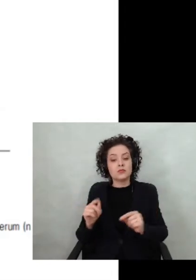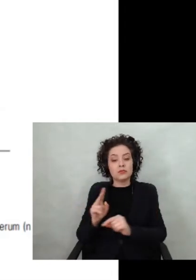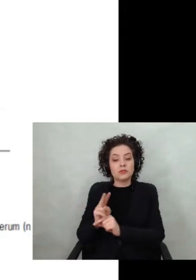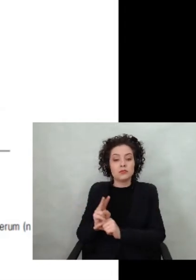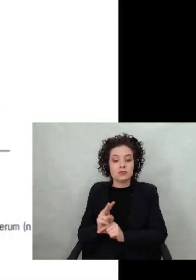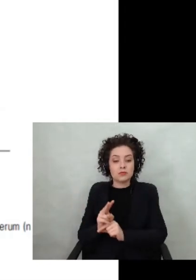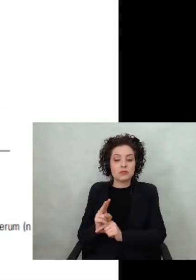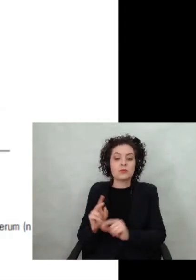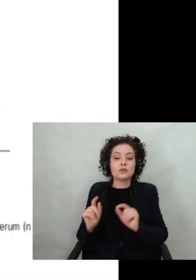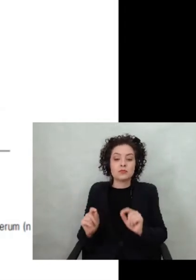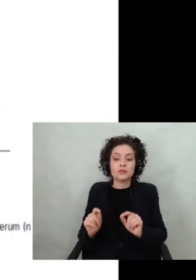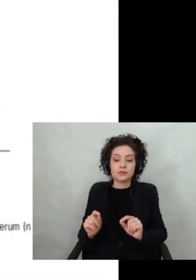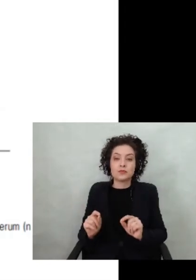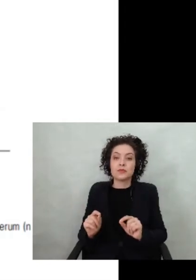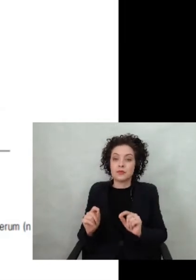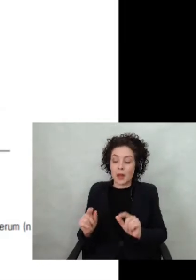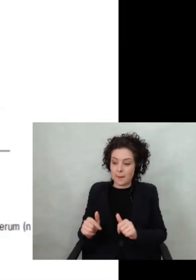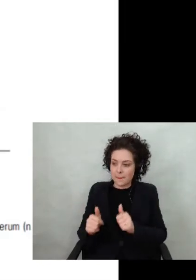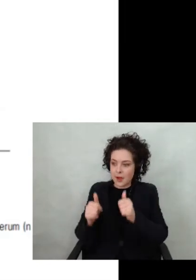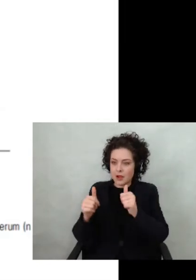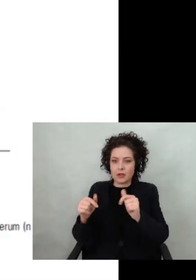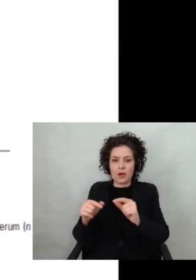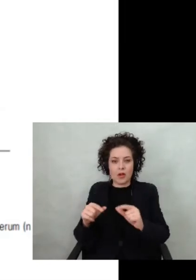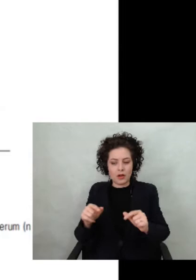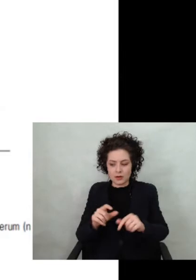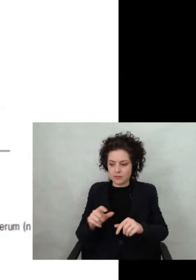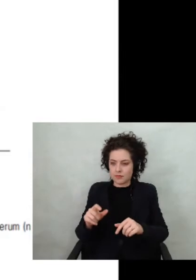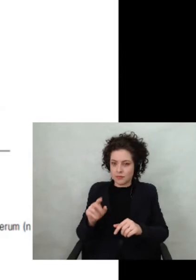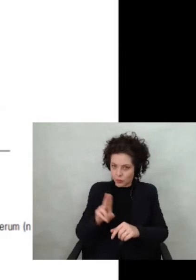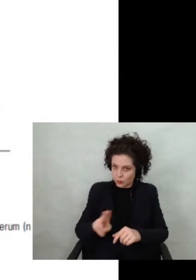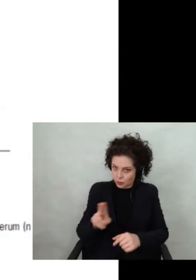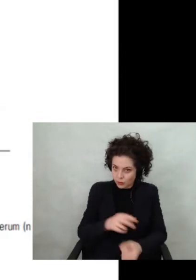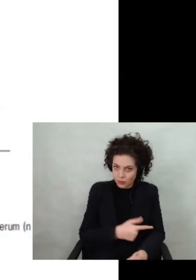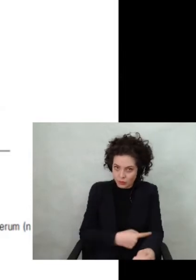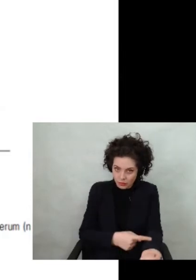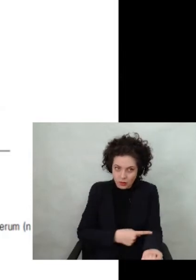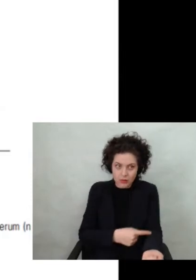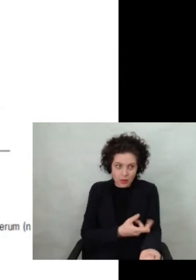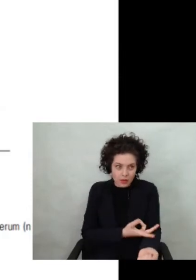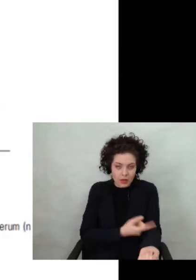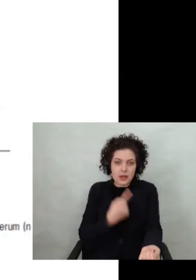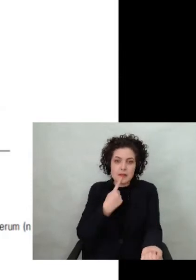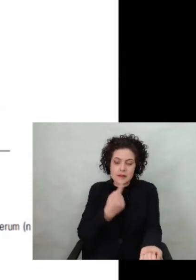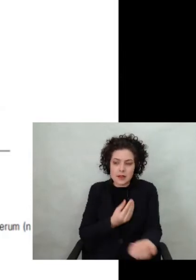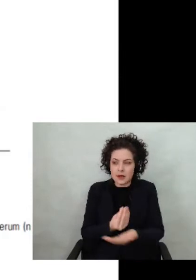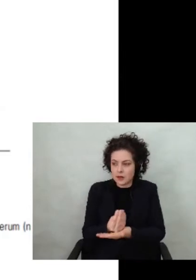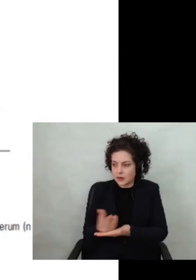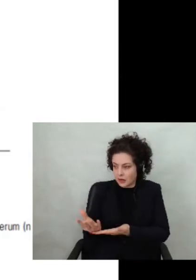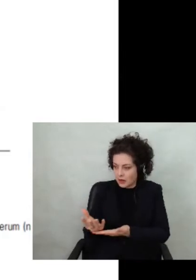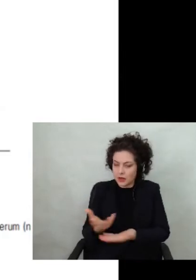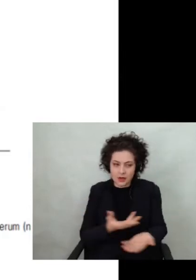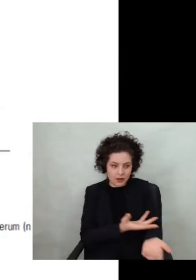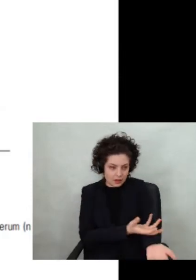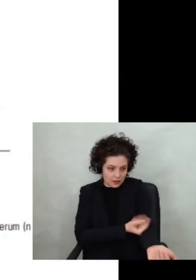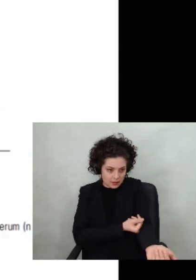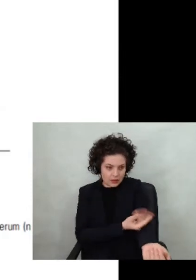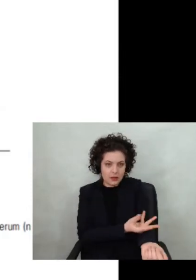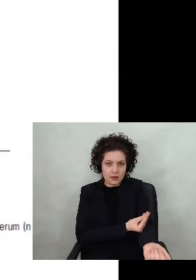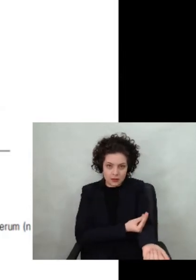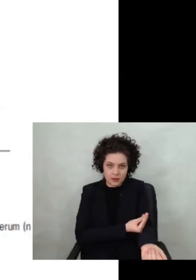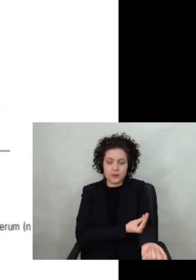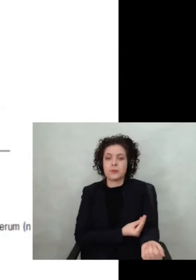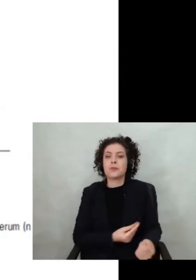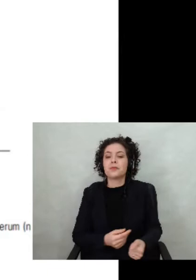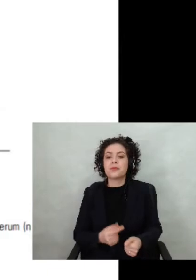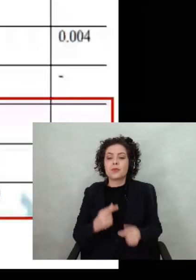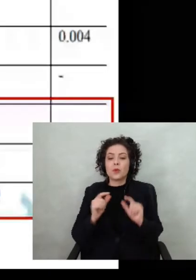de melhora nesses pacientes que utilizaram a transfusão de plasma. Portanto, um efeito benéfico da